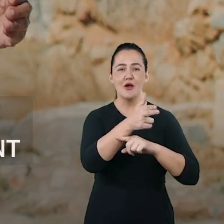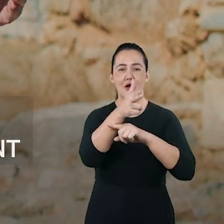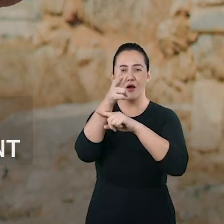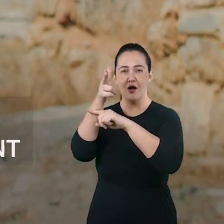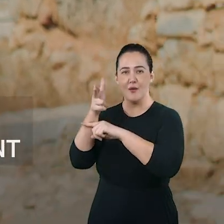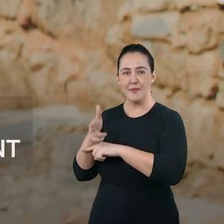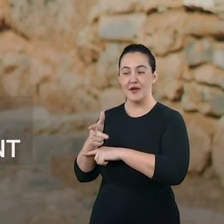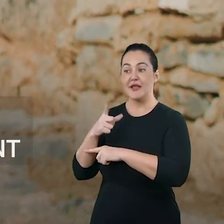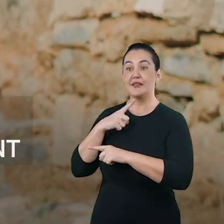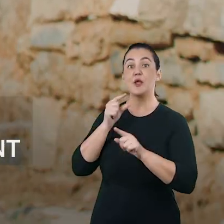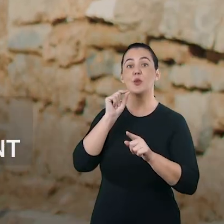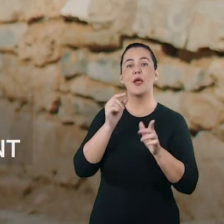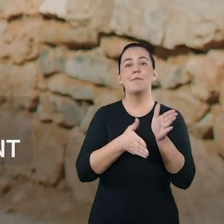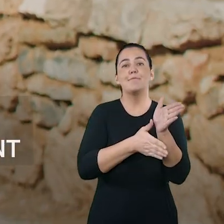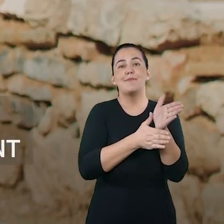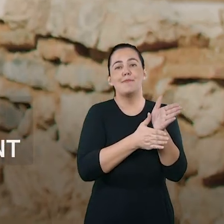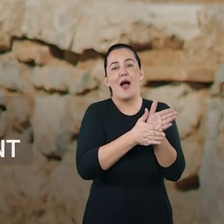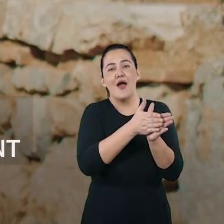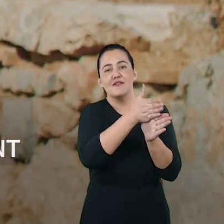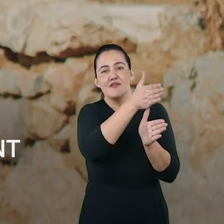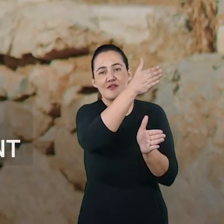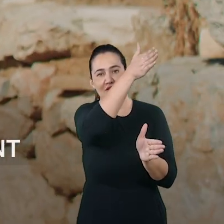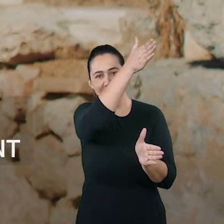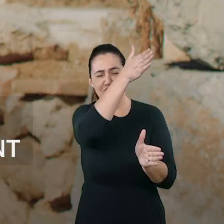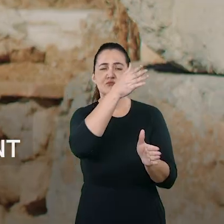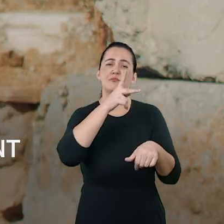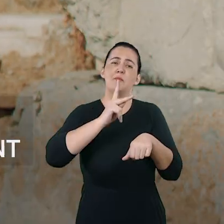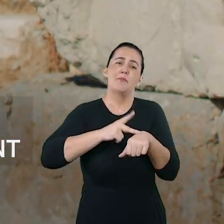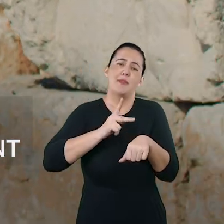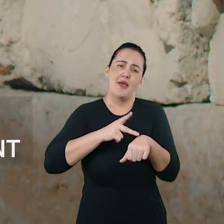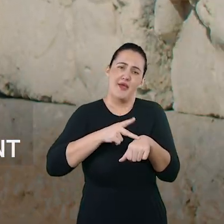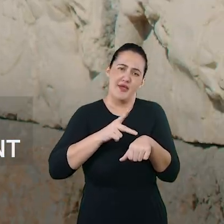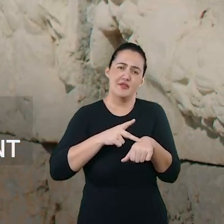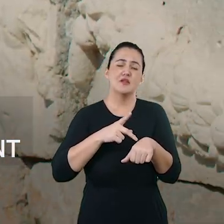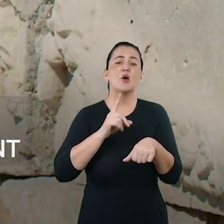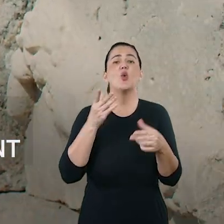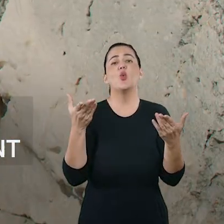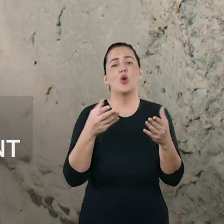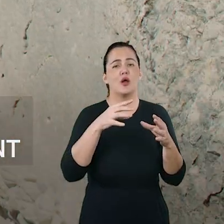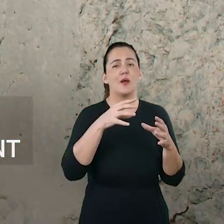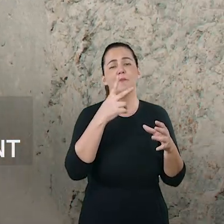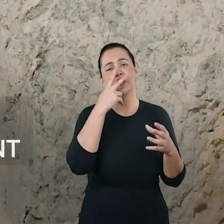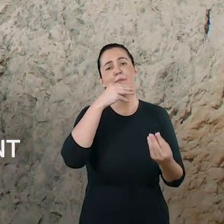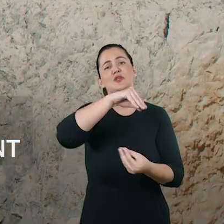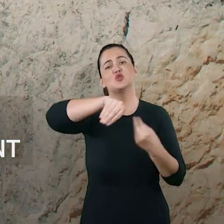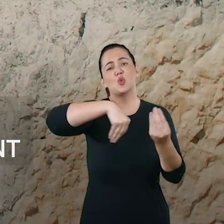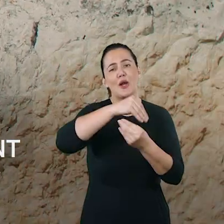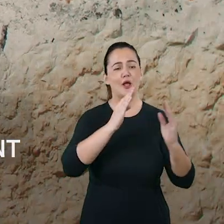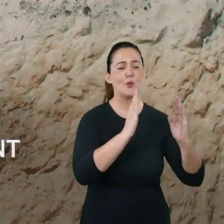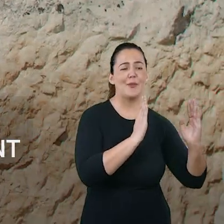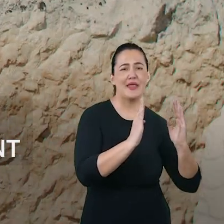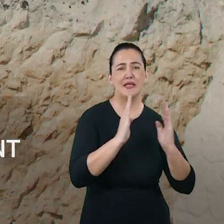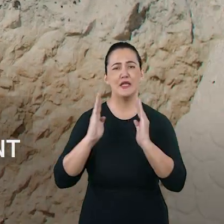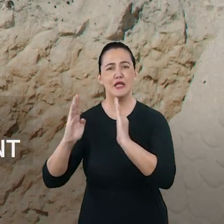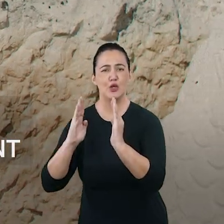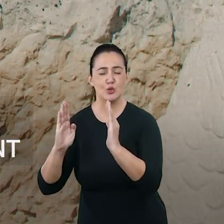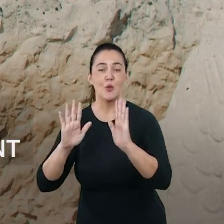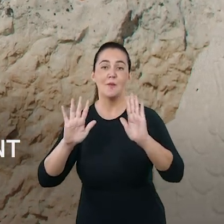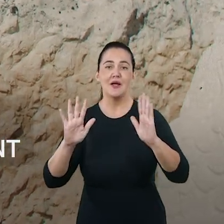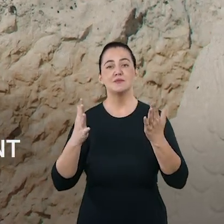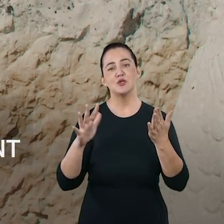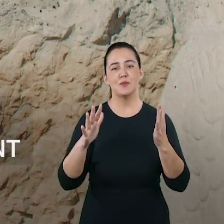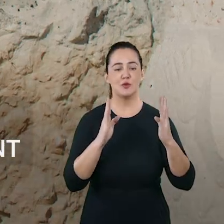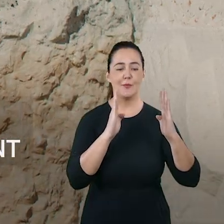uma parede antiga da cidade. É evidente que essas pedras estão fora de contexto. Mas originalmente, desde a época